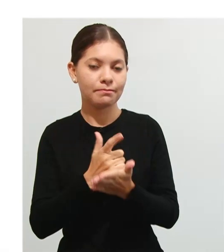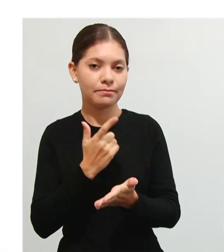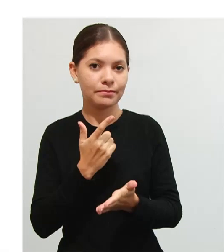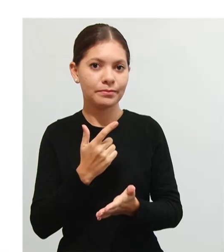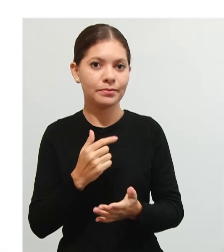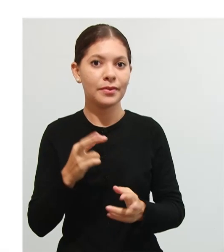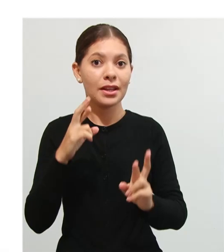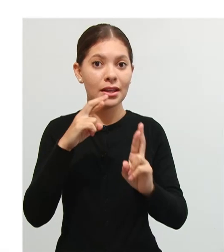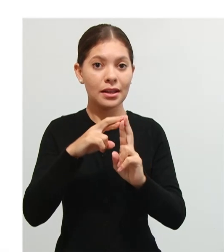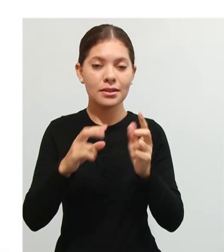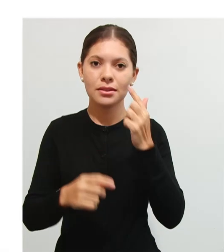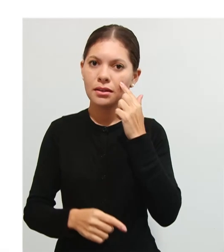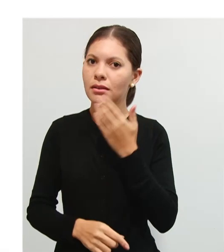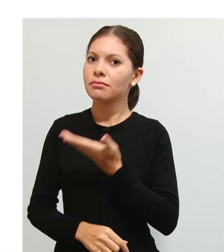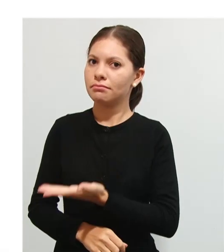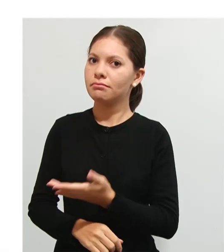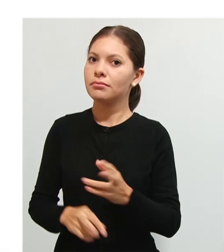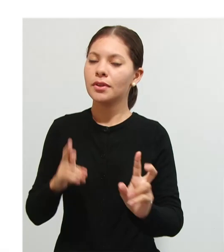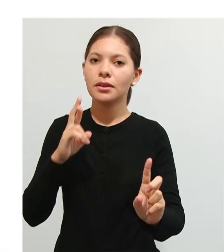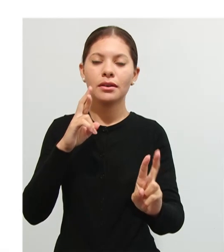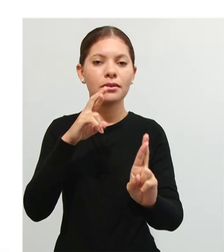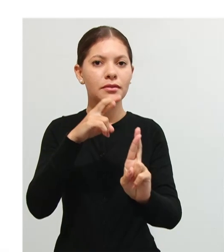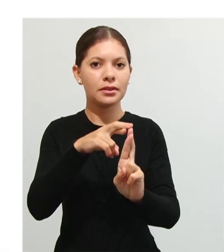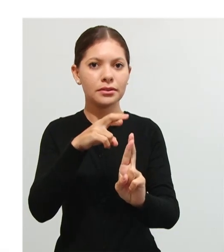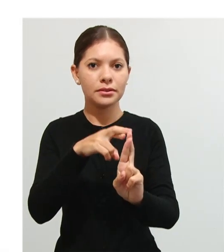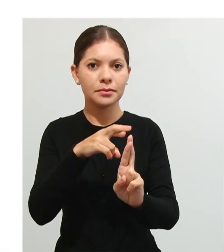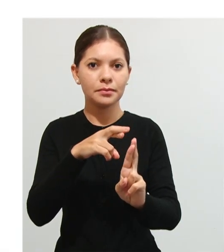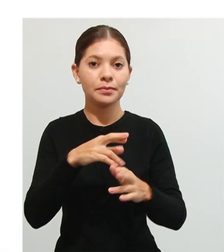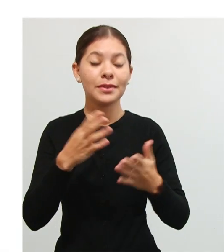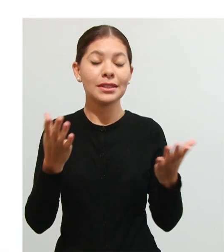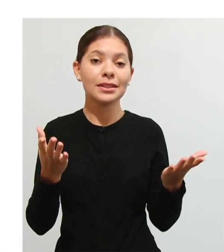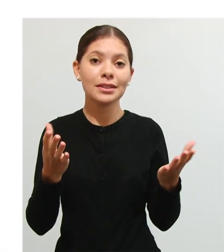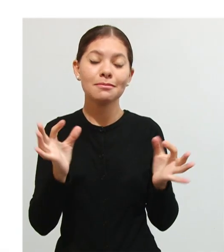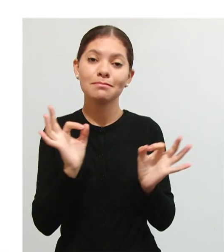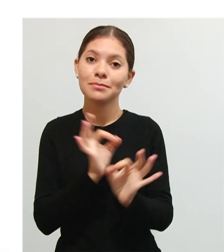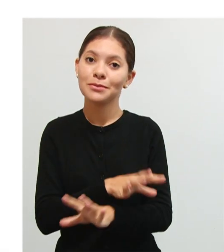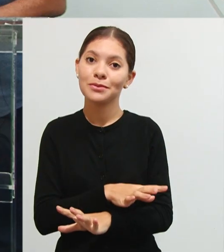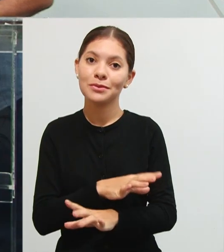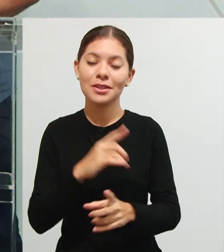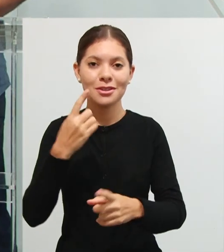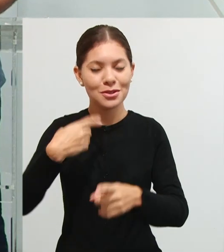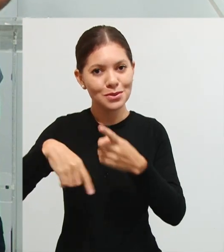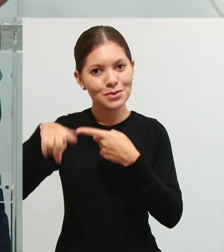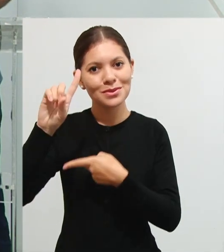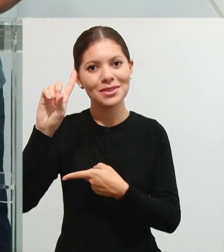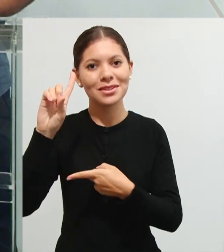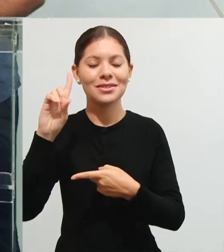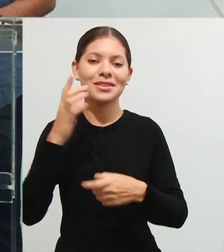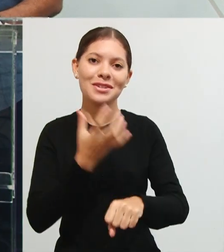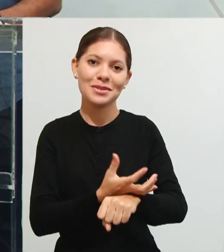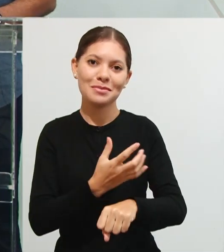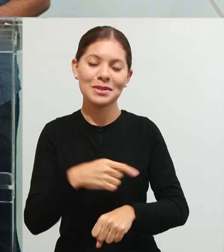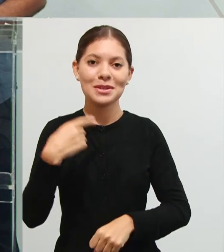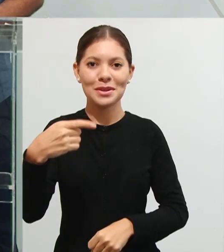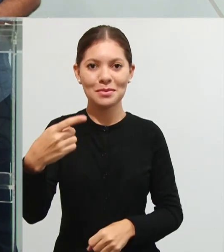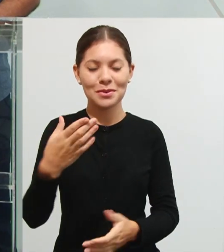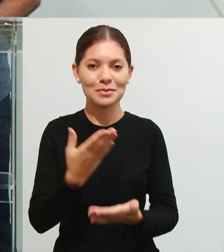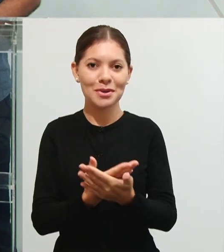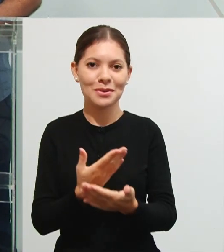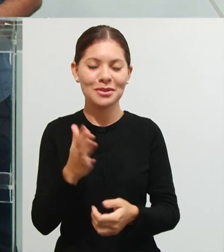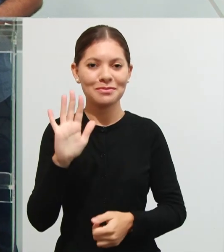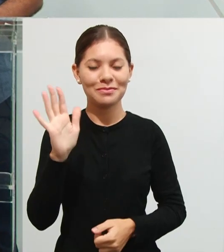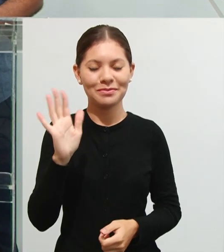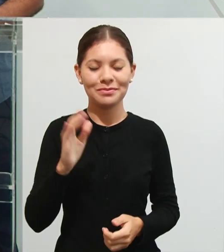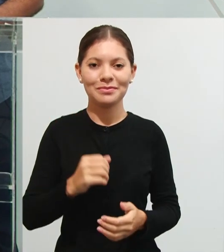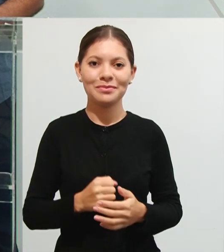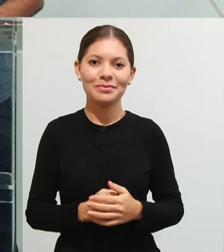Estas também são nossas referências. E, por fim, sucesso na disciplina. Até a próxima aula e tudo de bom.